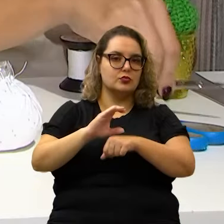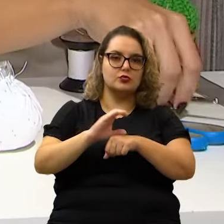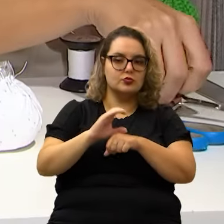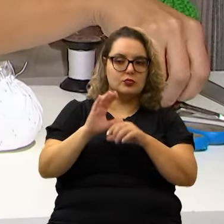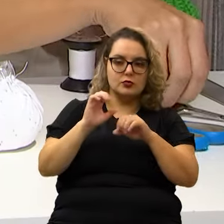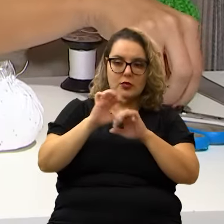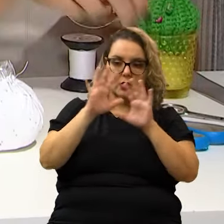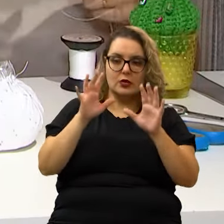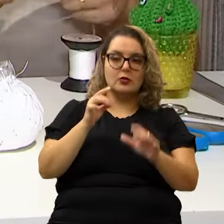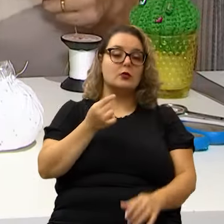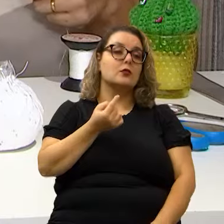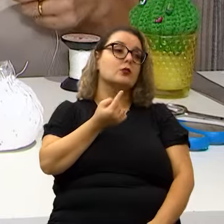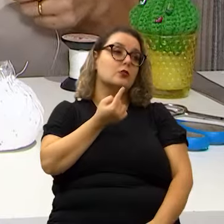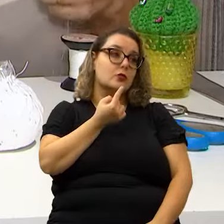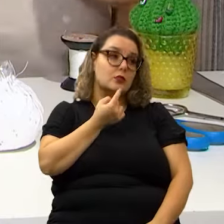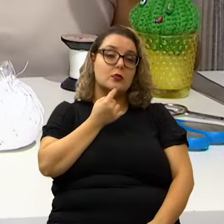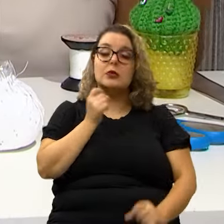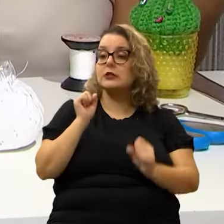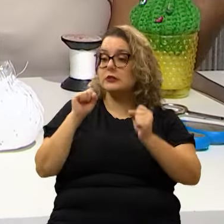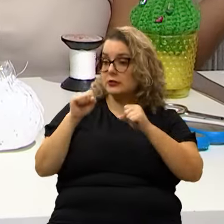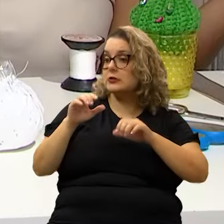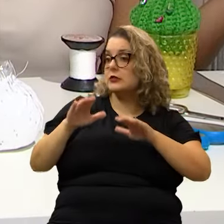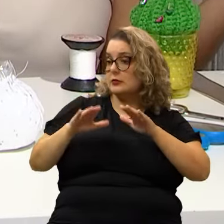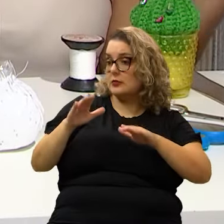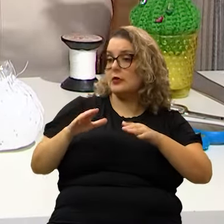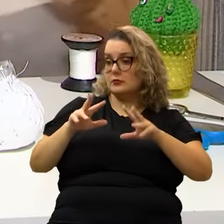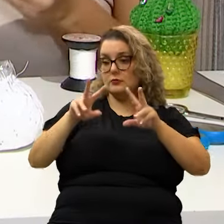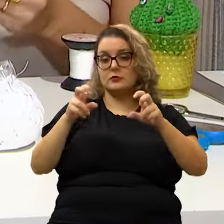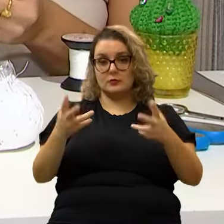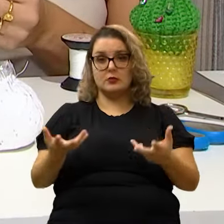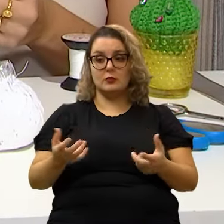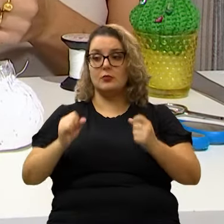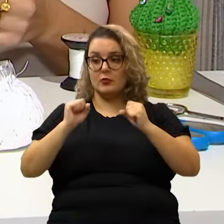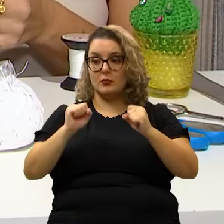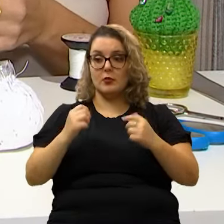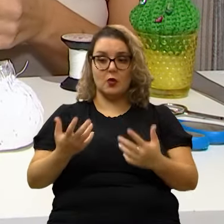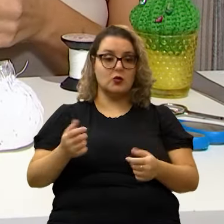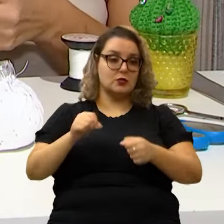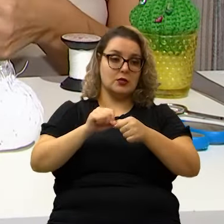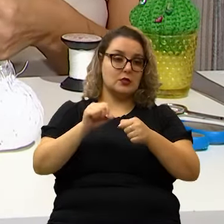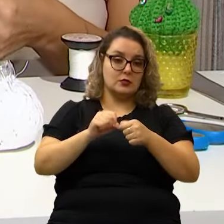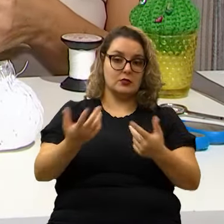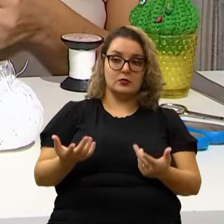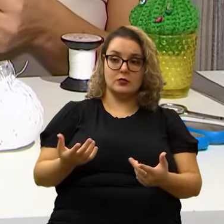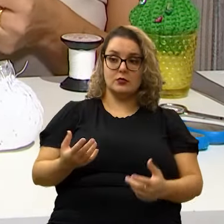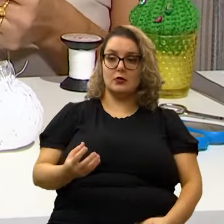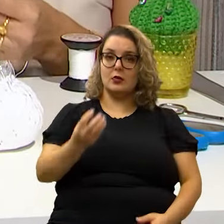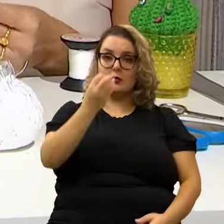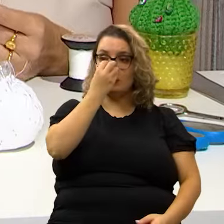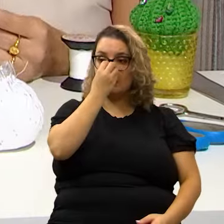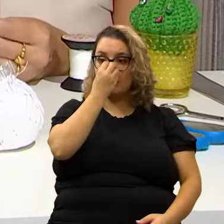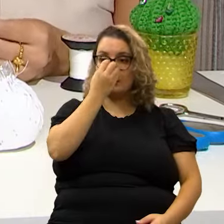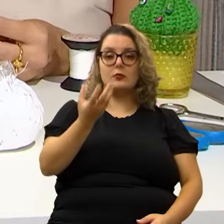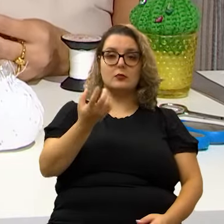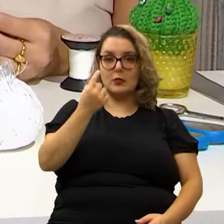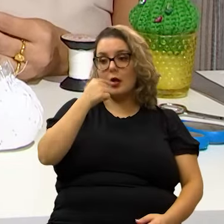cinza clarinho. Um vermelhinho. Exatamente. Dependendo do tema, pode até ser feito, por exemplo, um tema circo, você pode